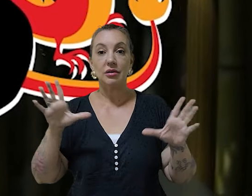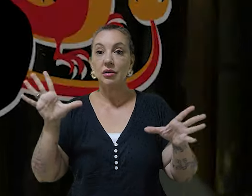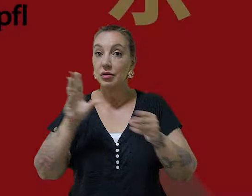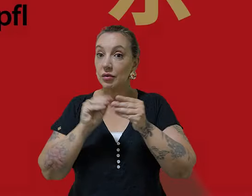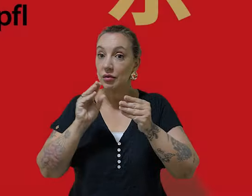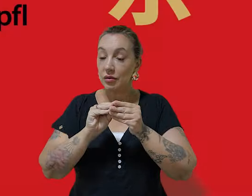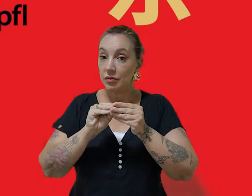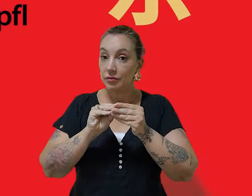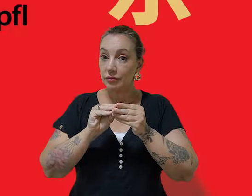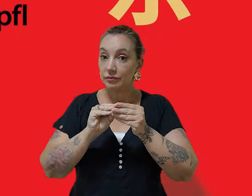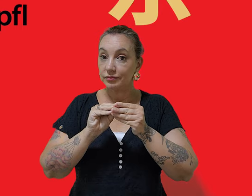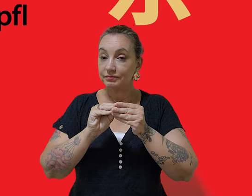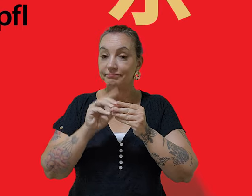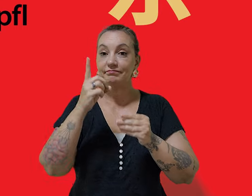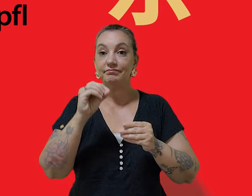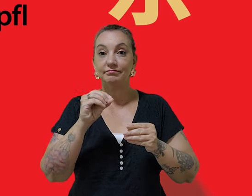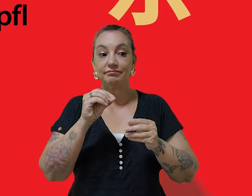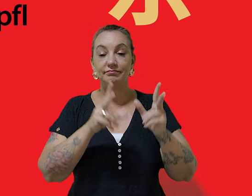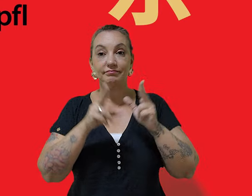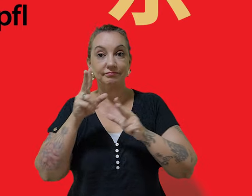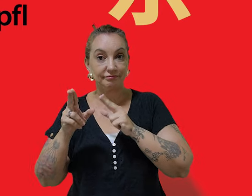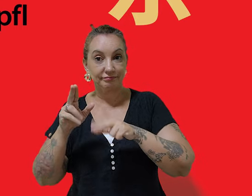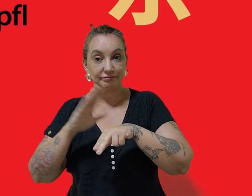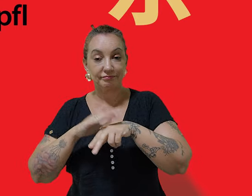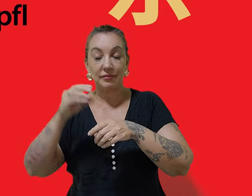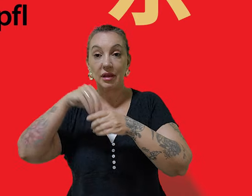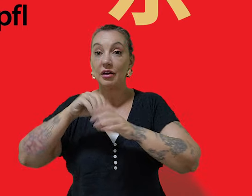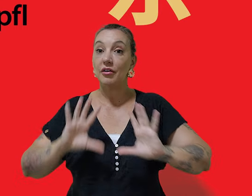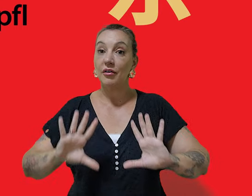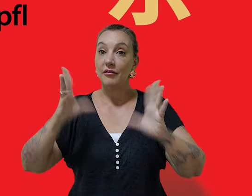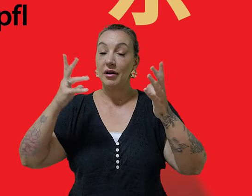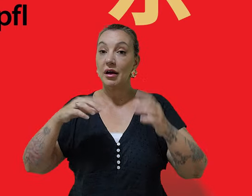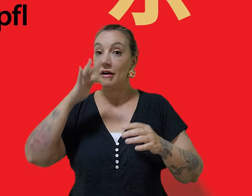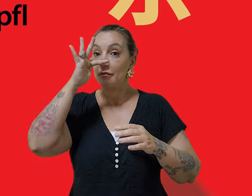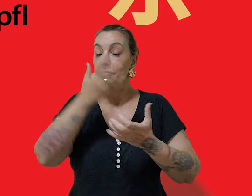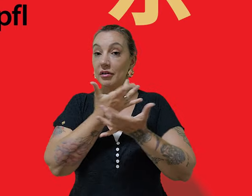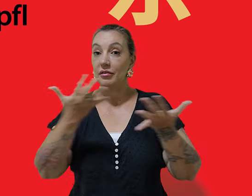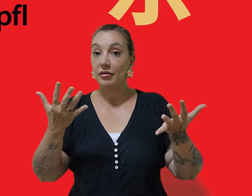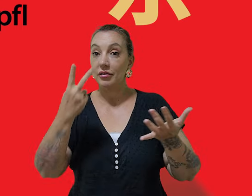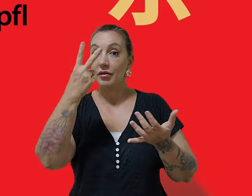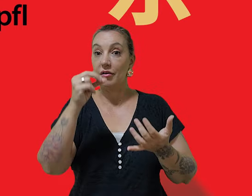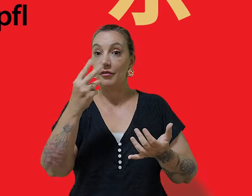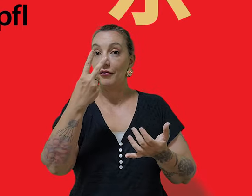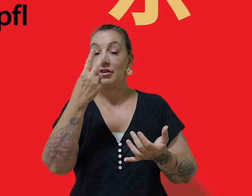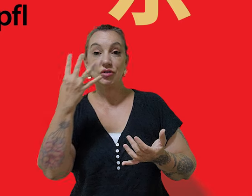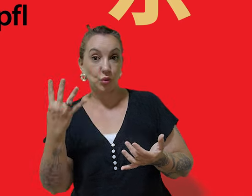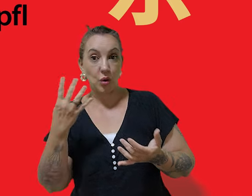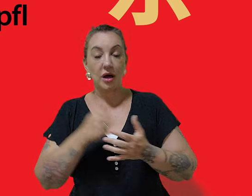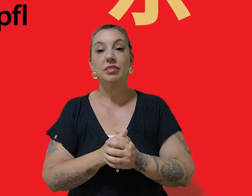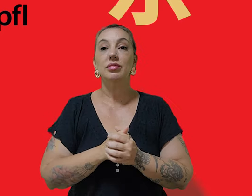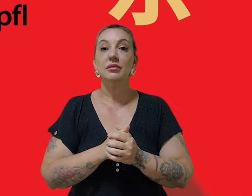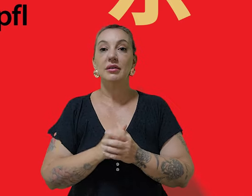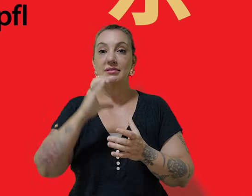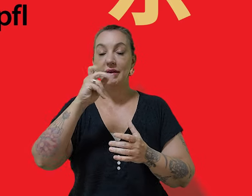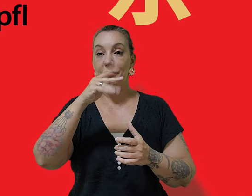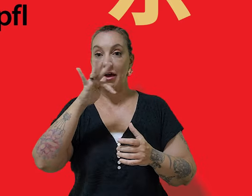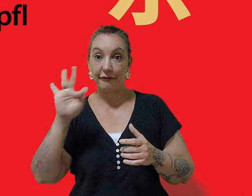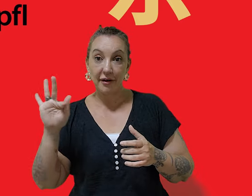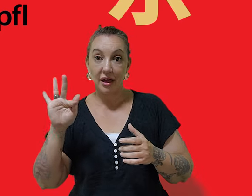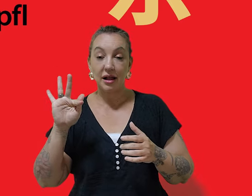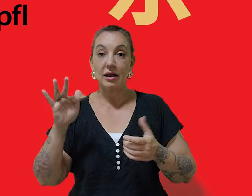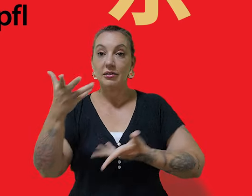série de 10 episódios que faz parte do Festival da Primavera 2024, da Frente